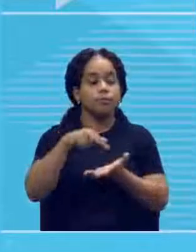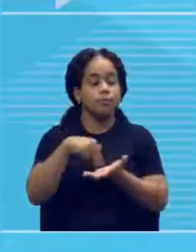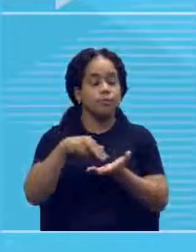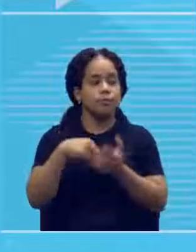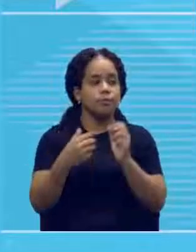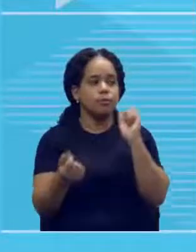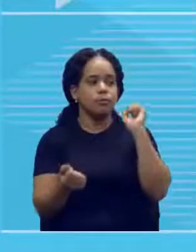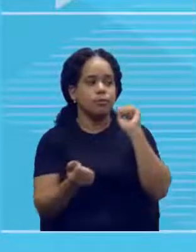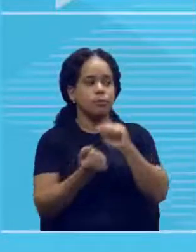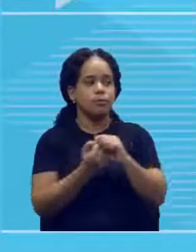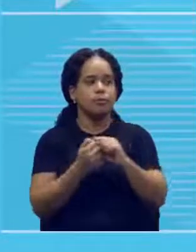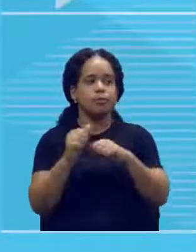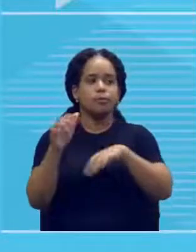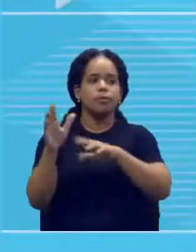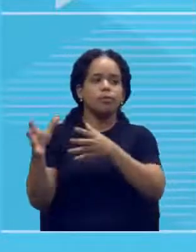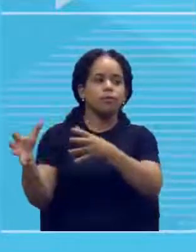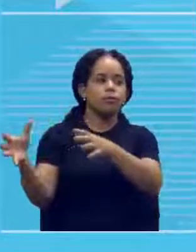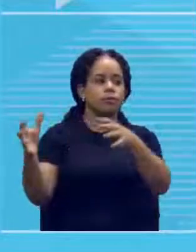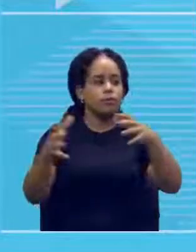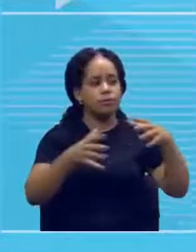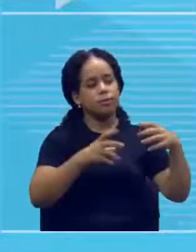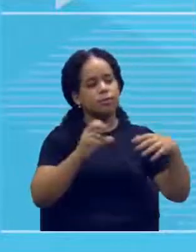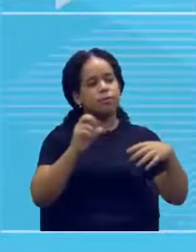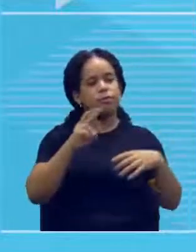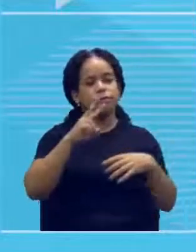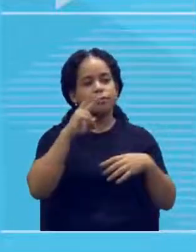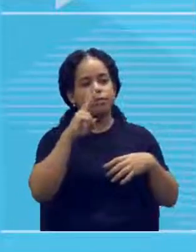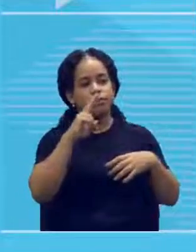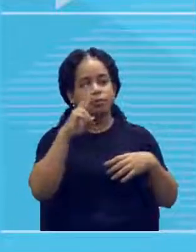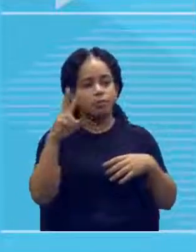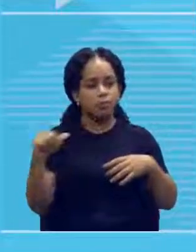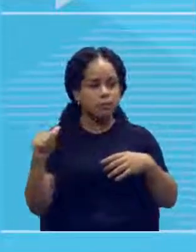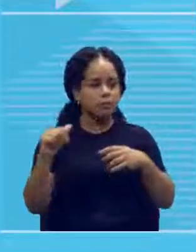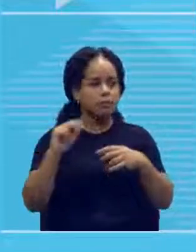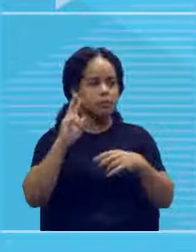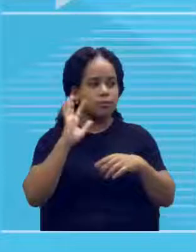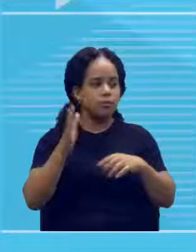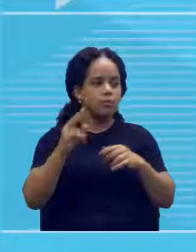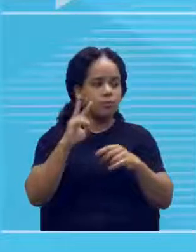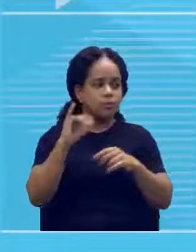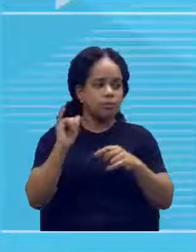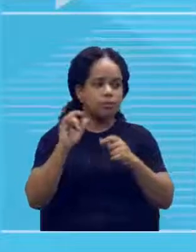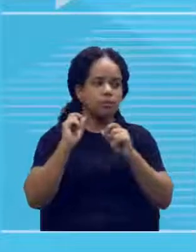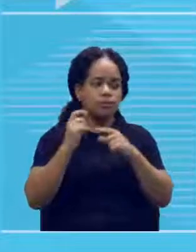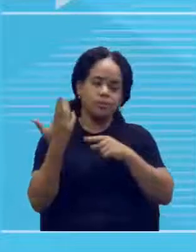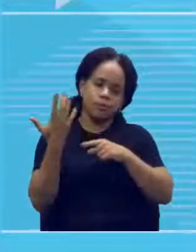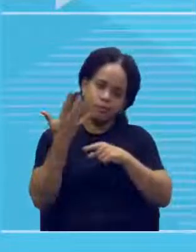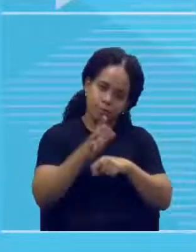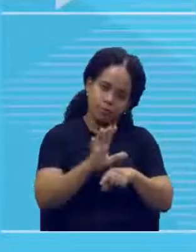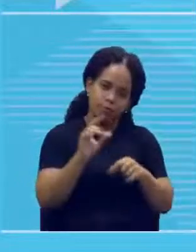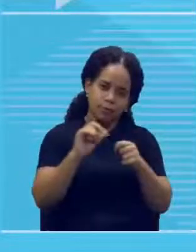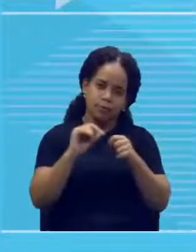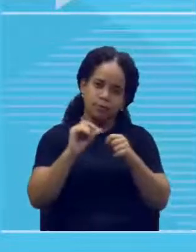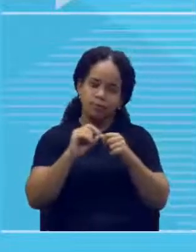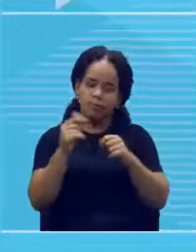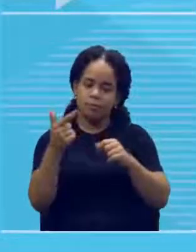Pois traz aí as uvas, que já vai fazer aqui um serviço, né? Ajudando o outro. Vamos